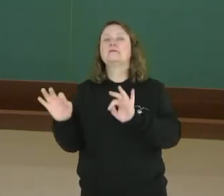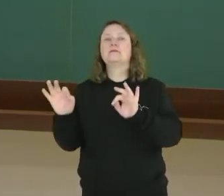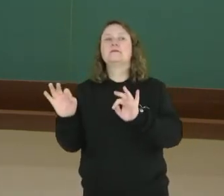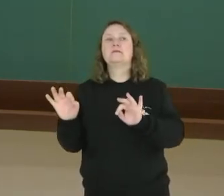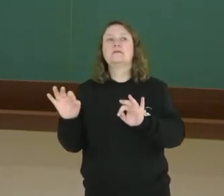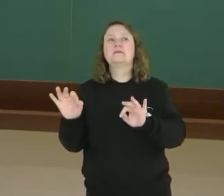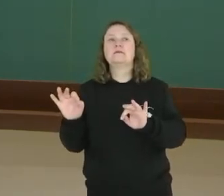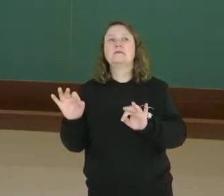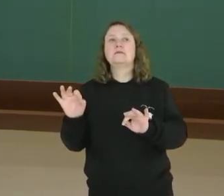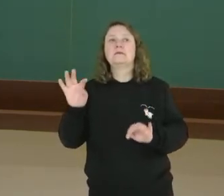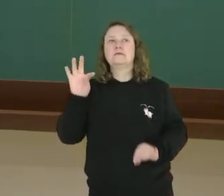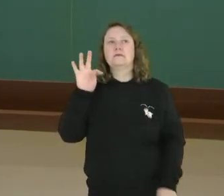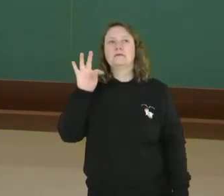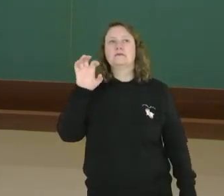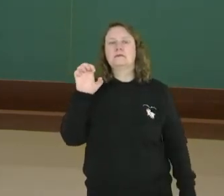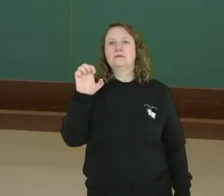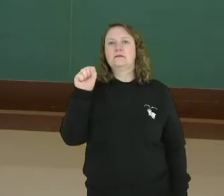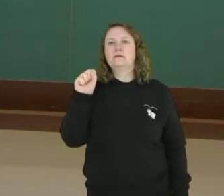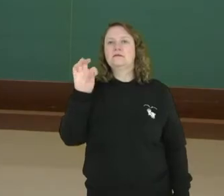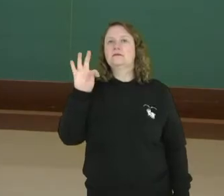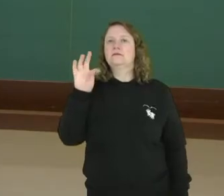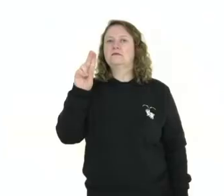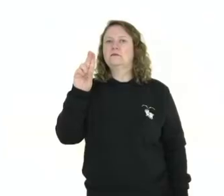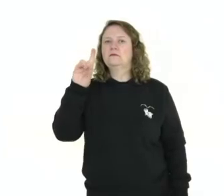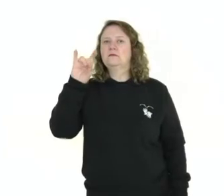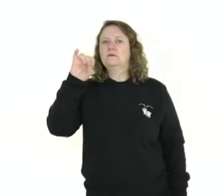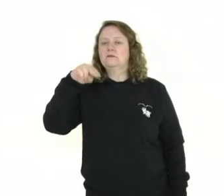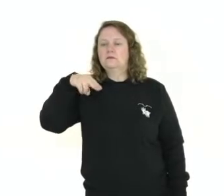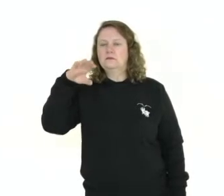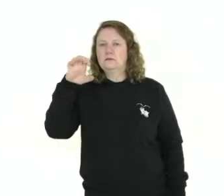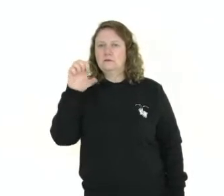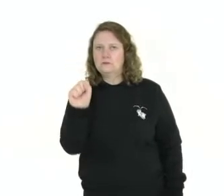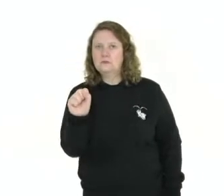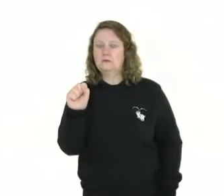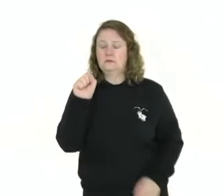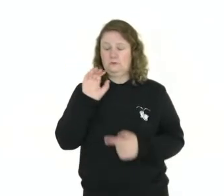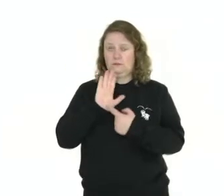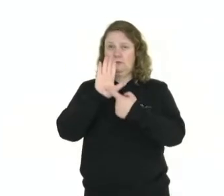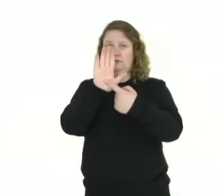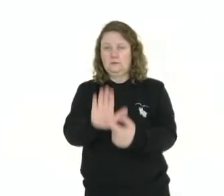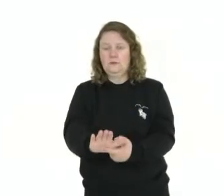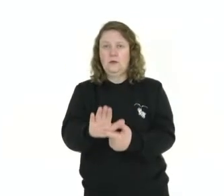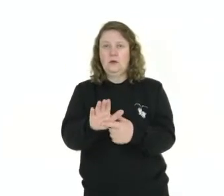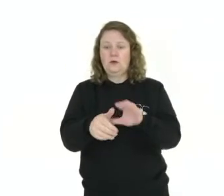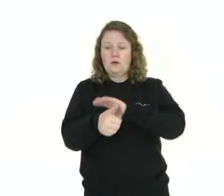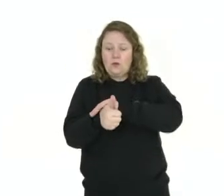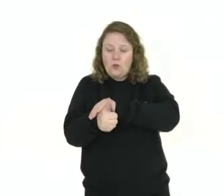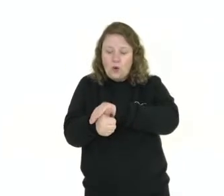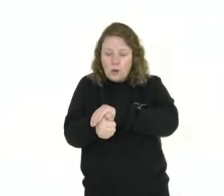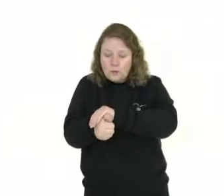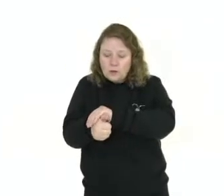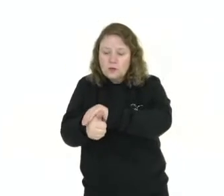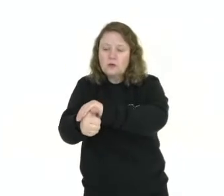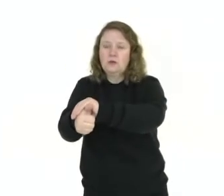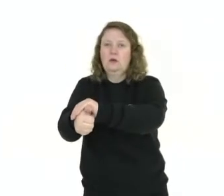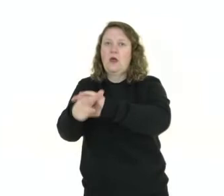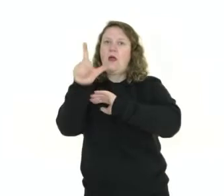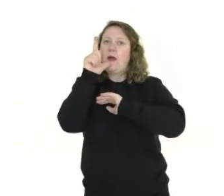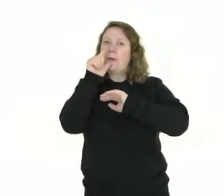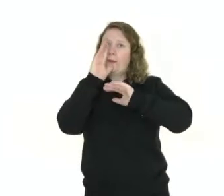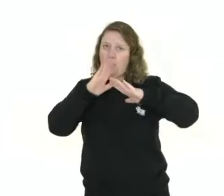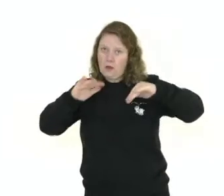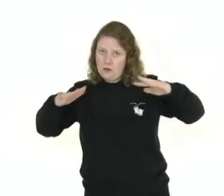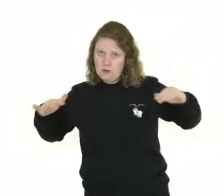dos quelônias, né? O testudines, né? São representados por tartarugas marinhas e de água doce, pelos